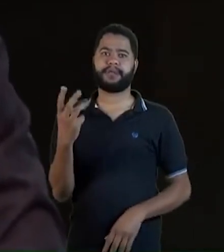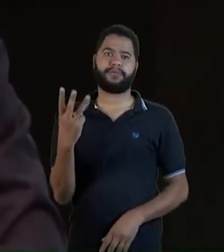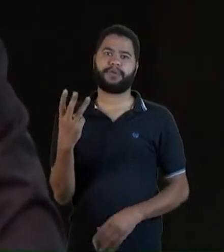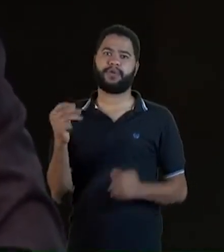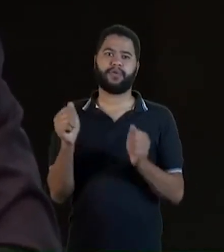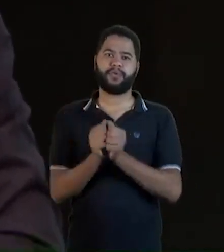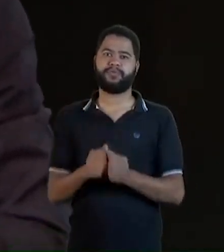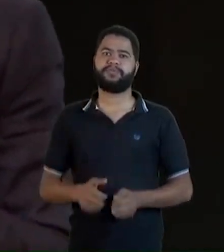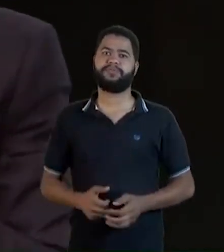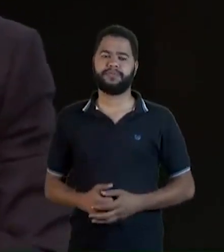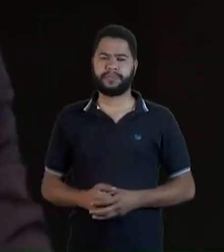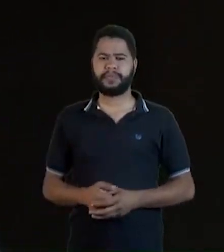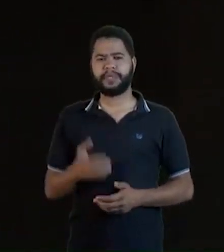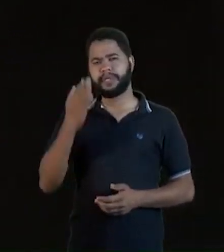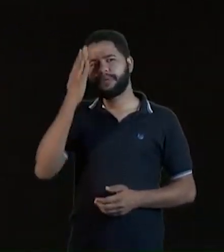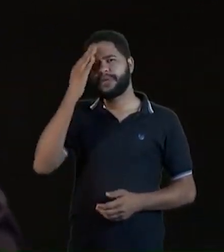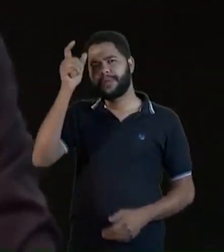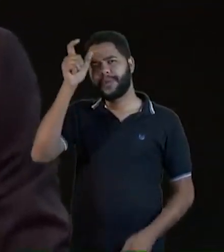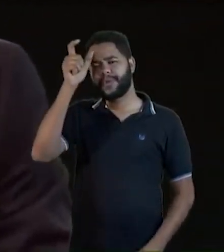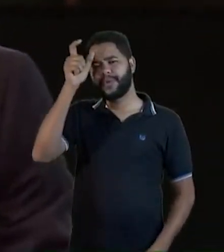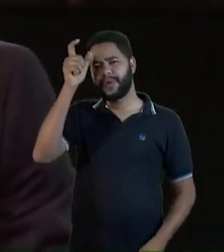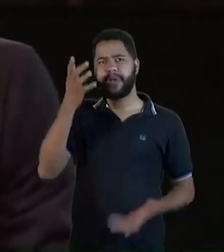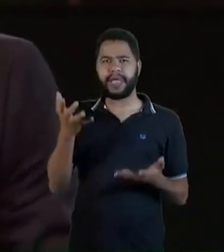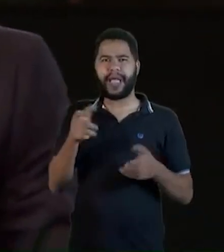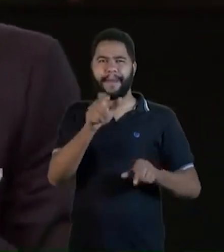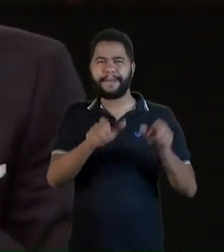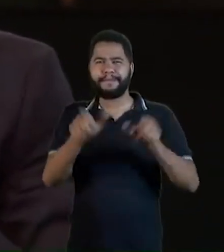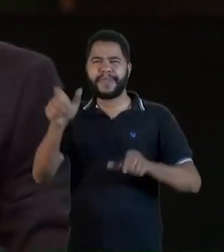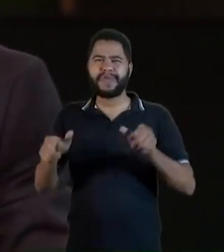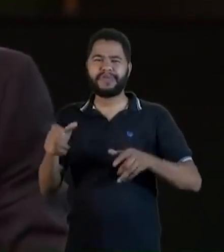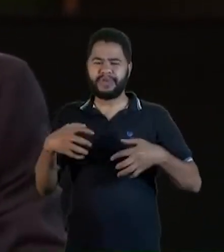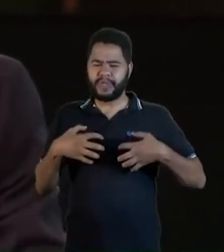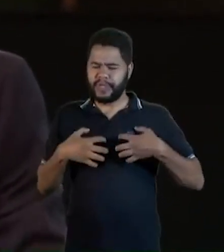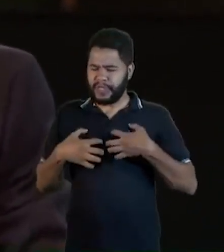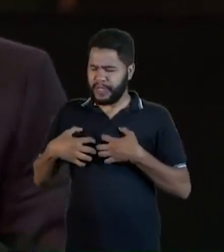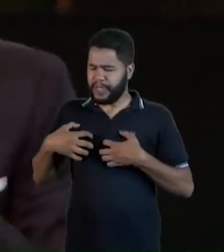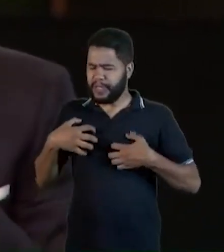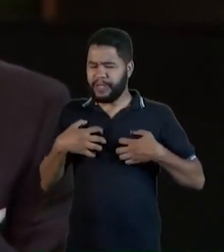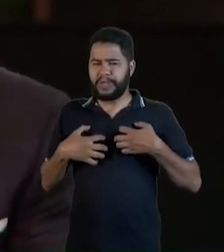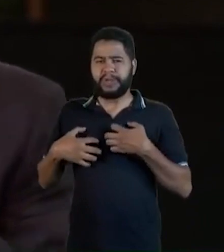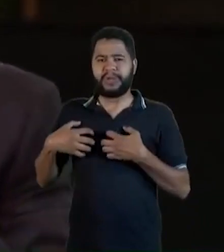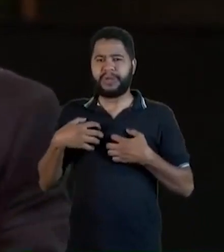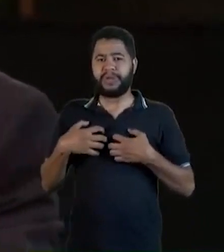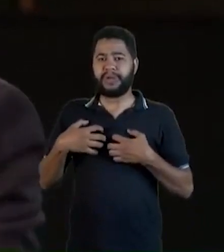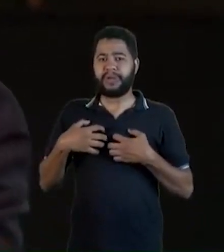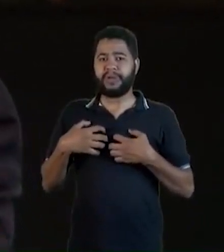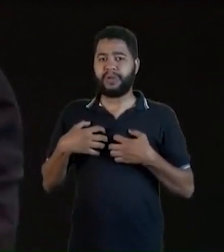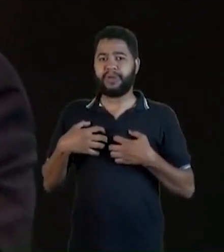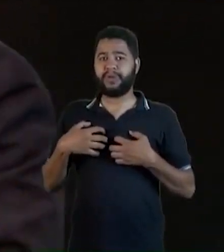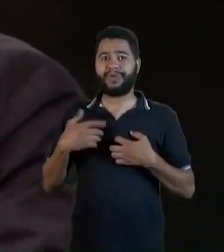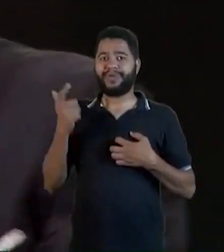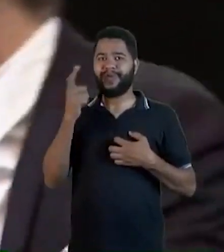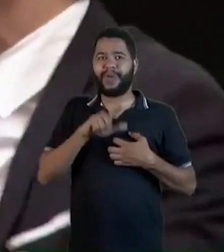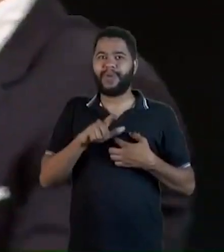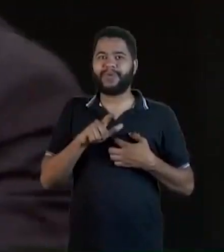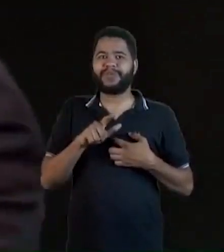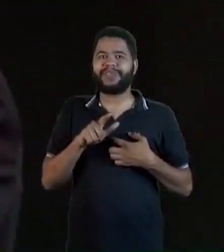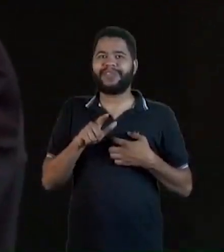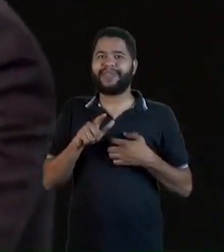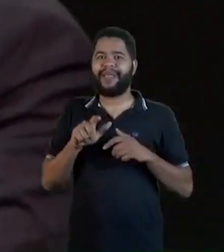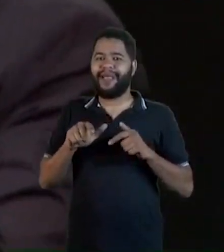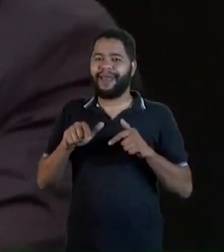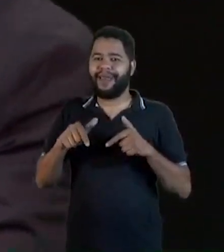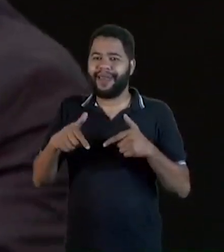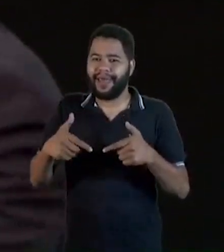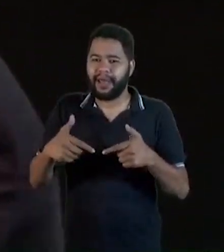juntos Eu sabia que o capeta que a gente ferida porque a gente ferida além de não produzir para Deus